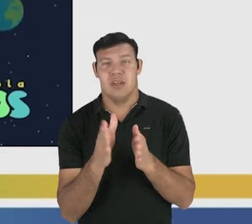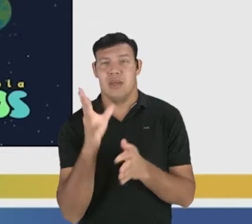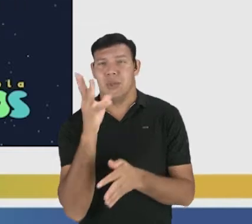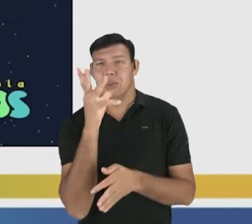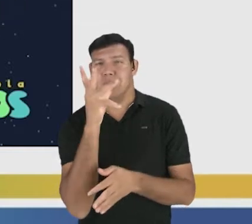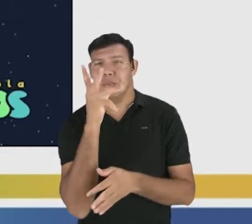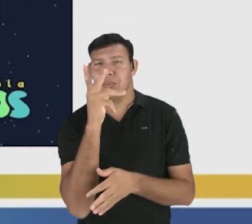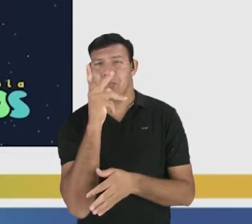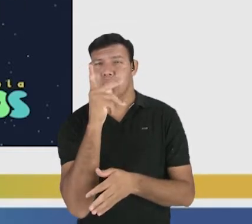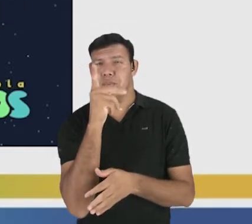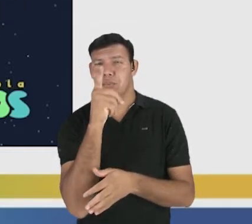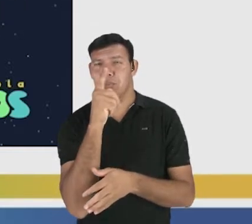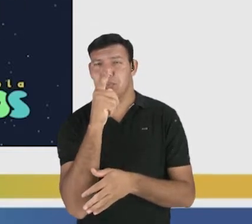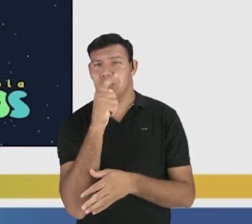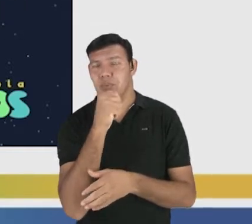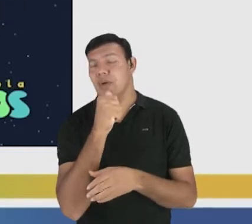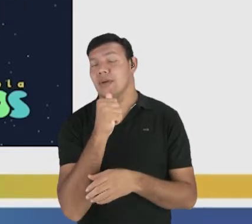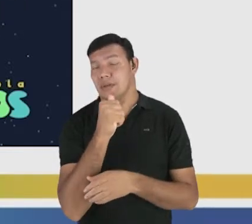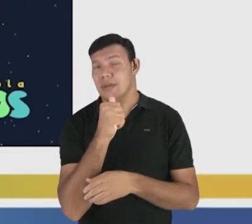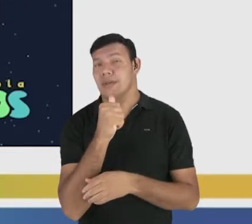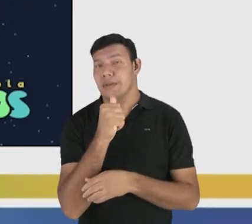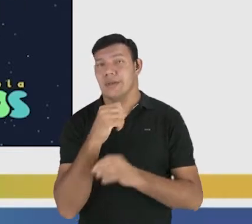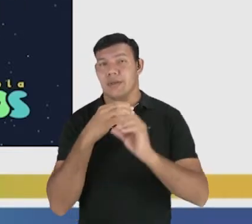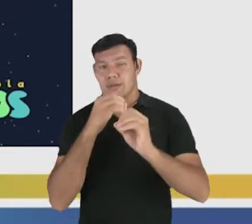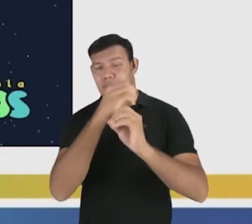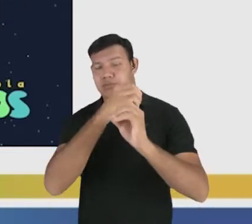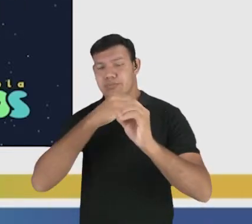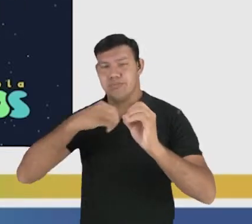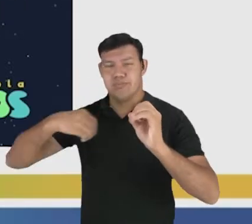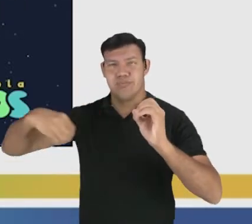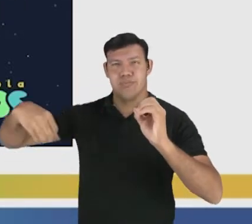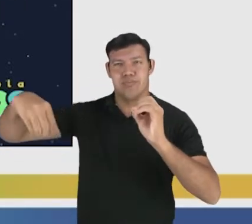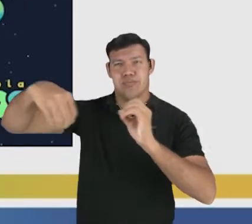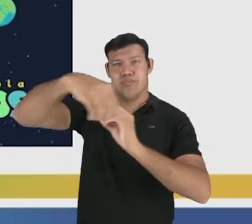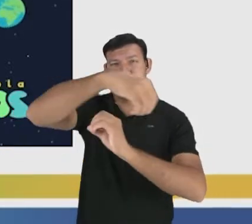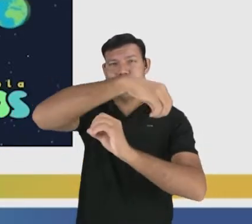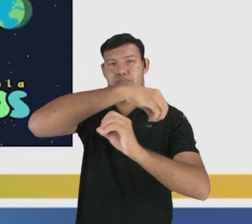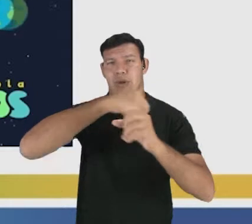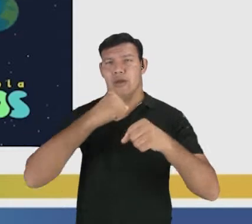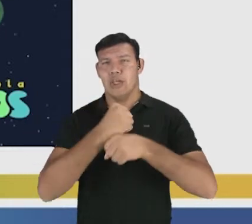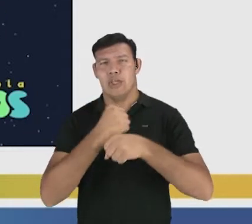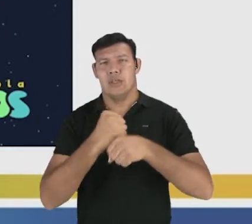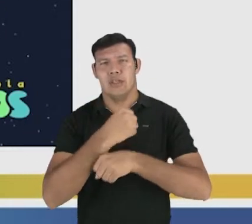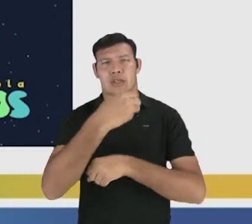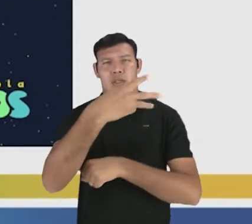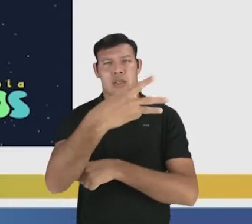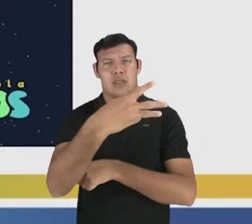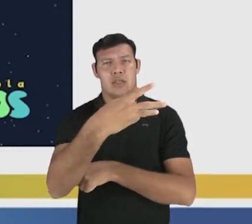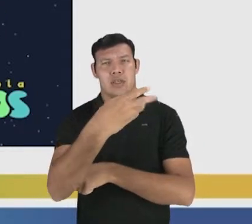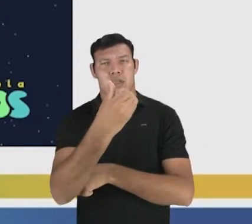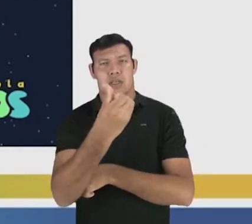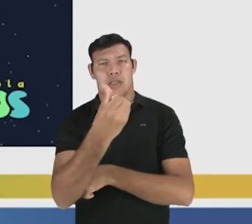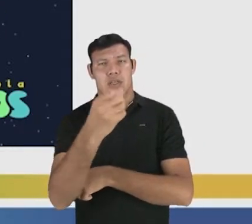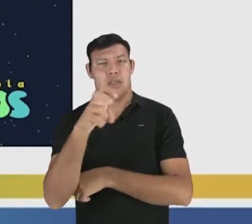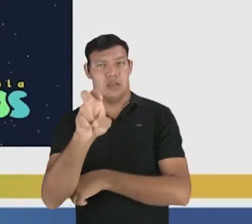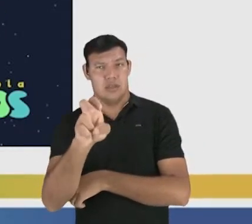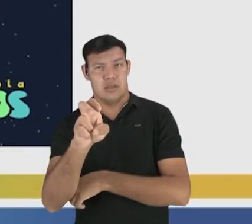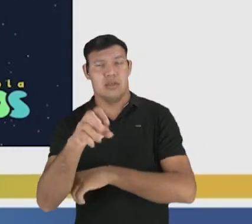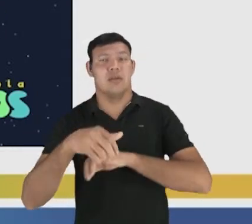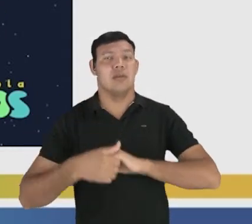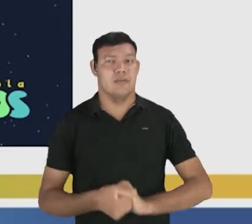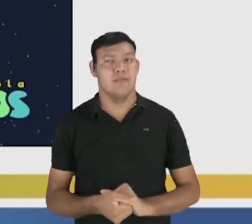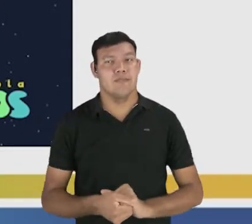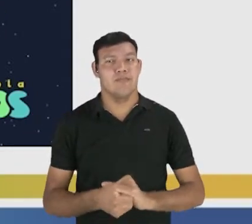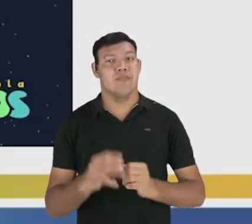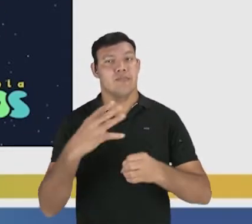um pouco para acontecer. Esse movimento ele já dura em torno de 365 dias. Só que a cada 4 anos,